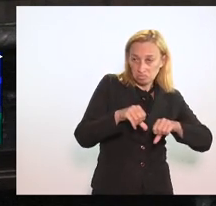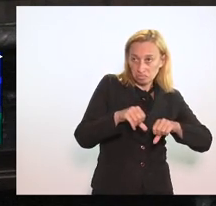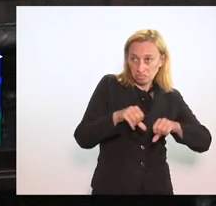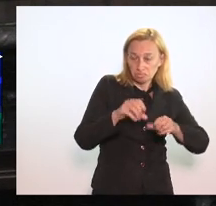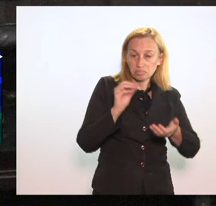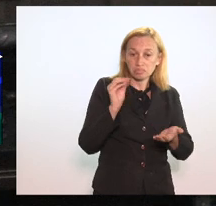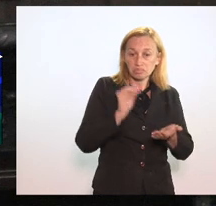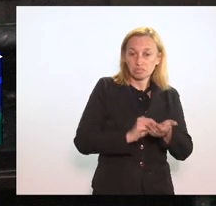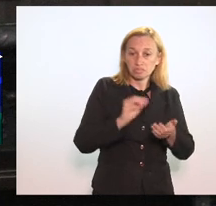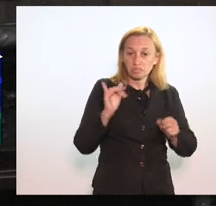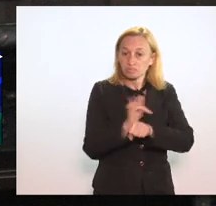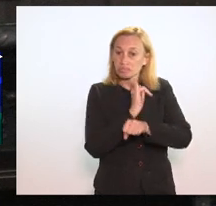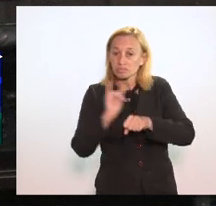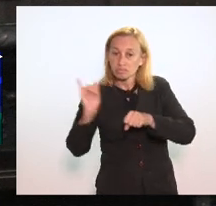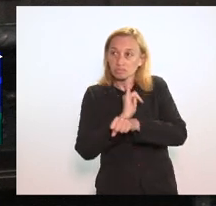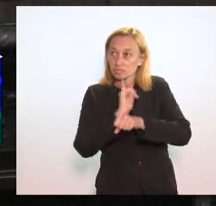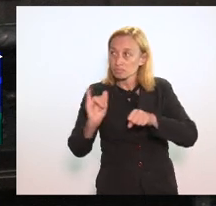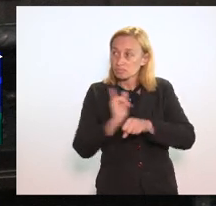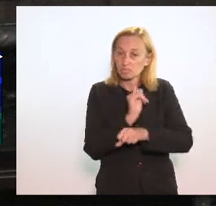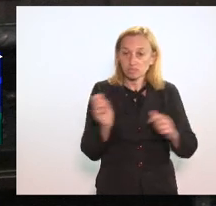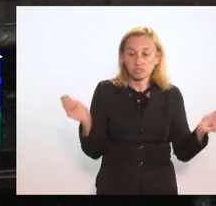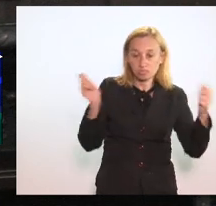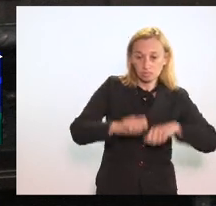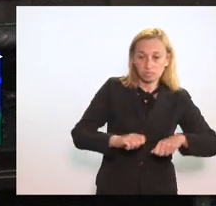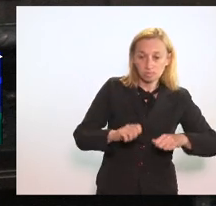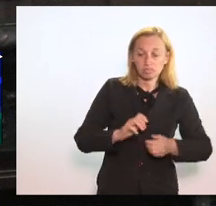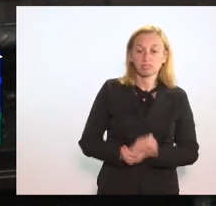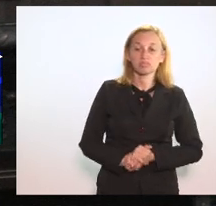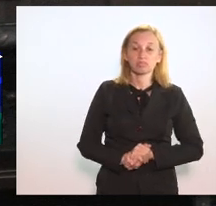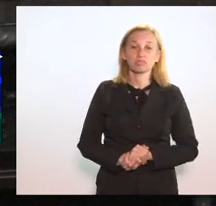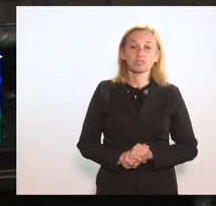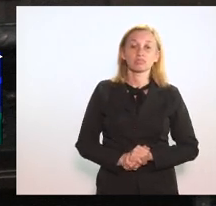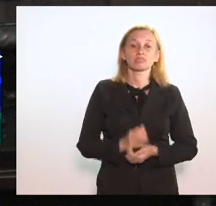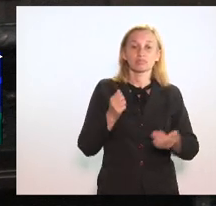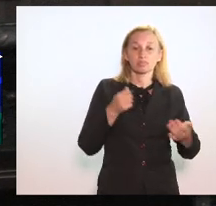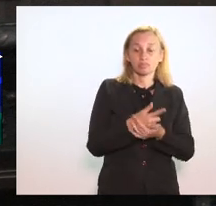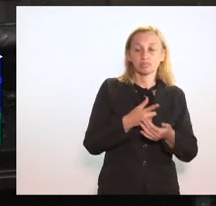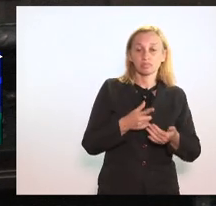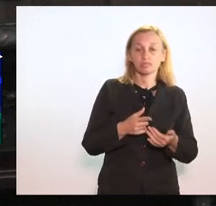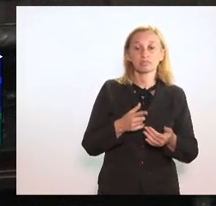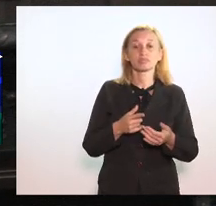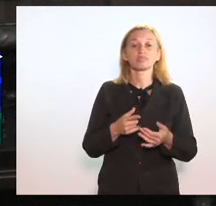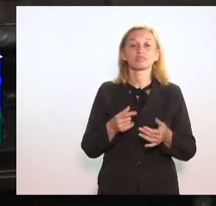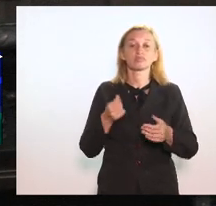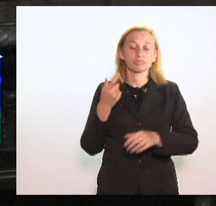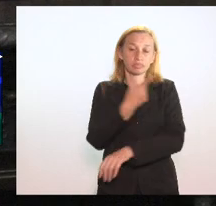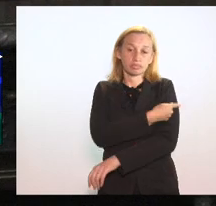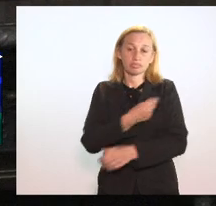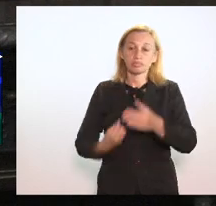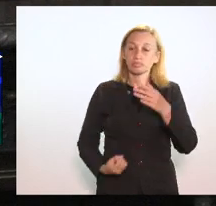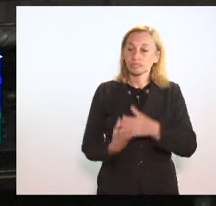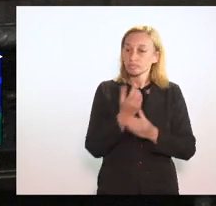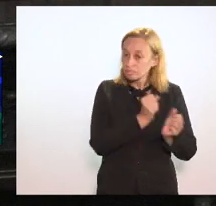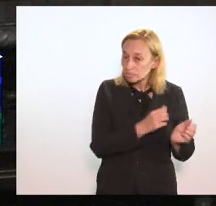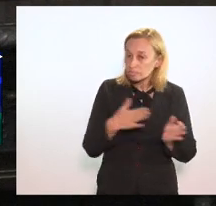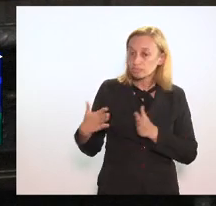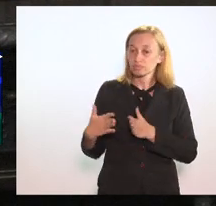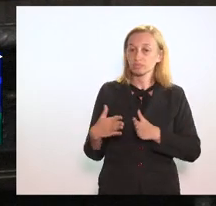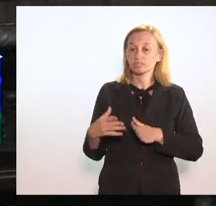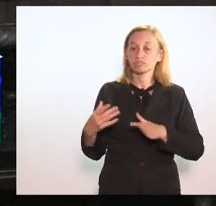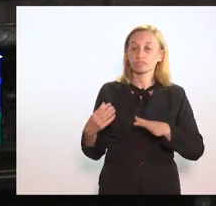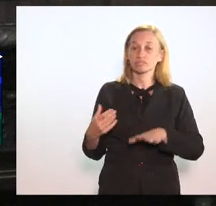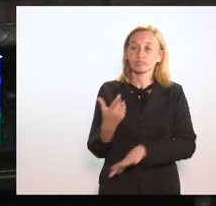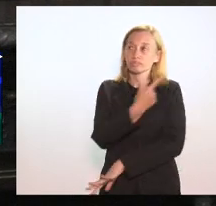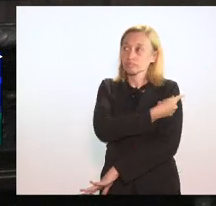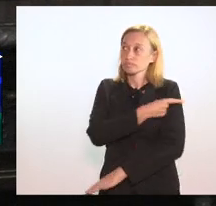capacidade de articulação e garantir a cumprir essas vacinas de produzir essas vacinas EA que eu entendo discussões